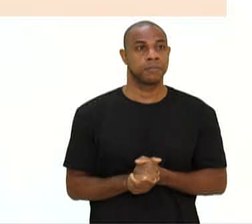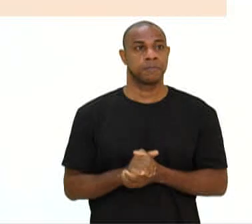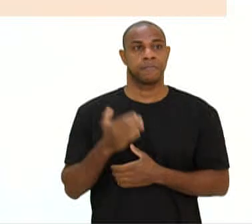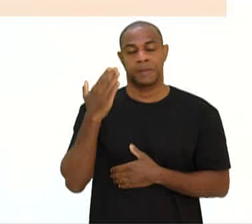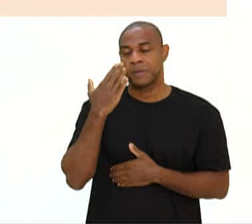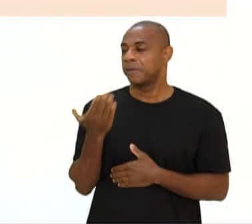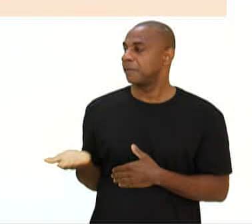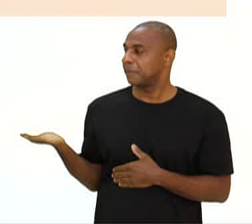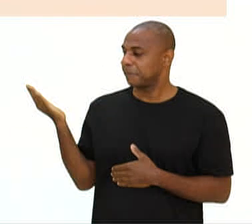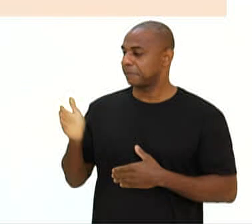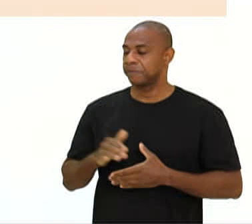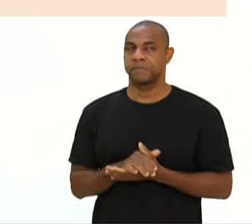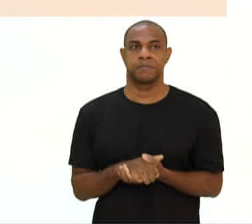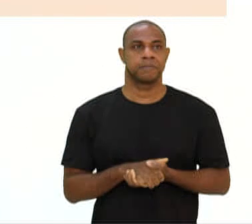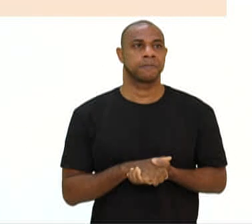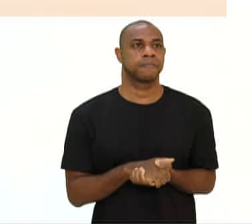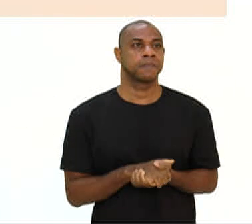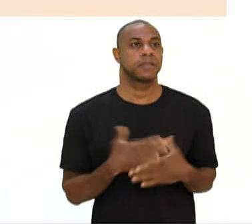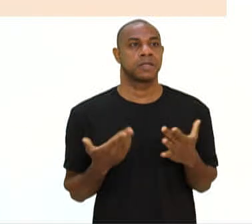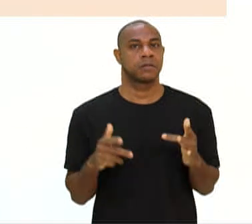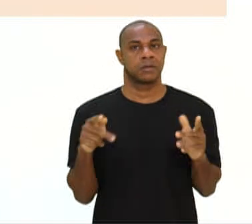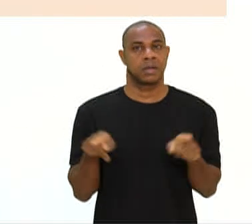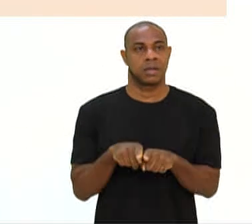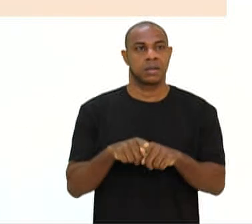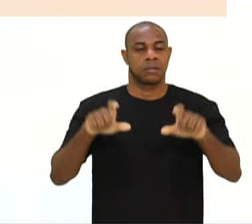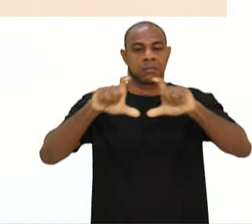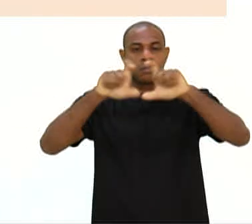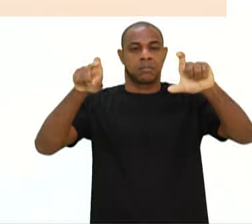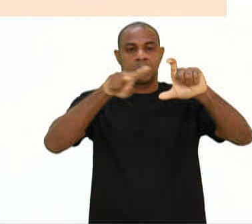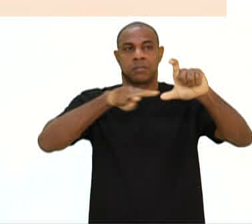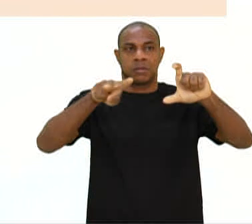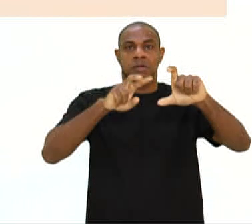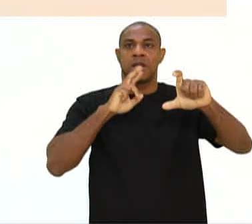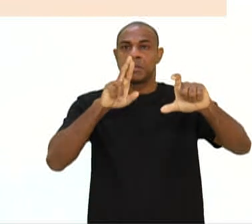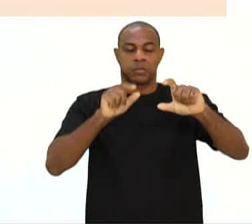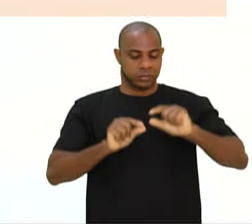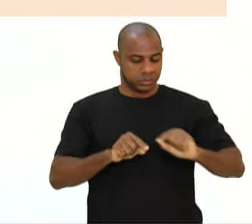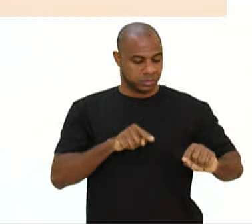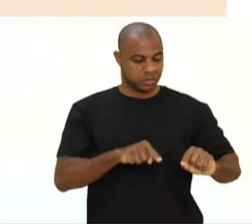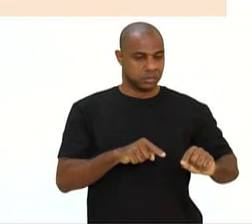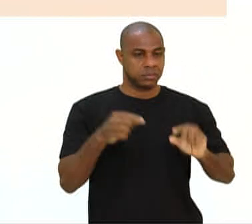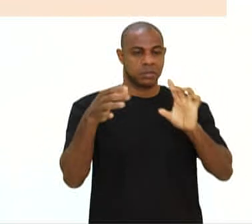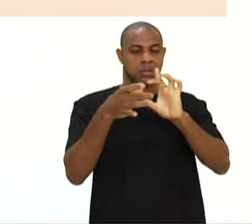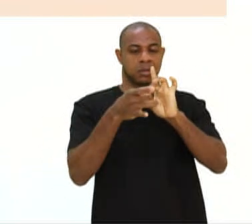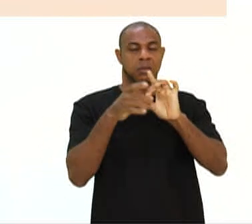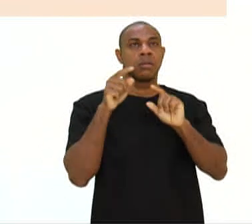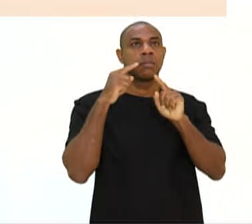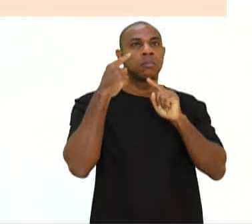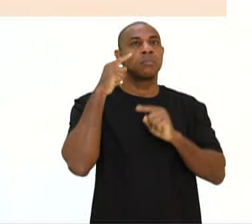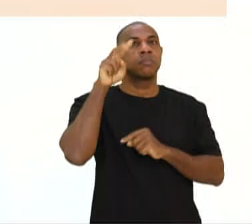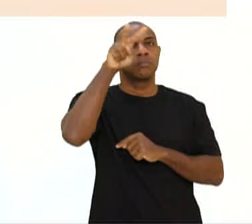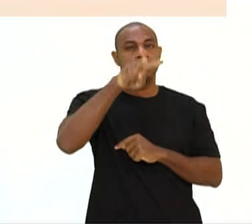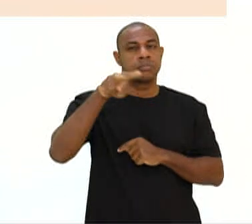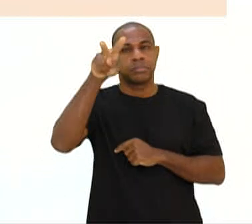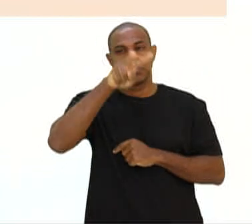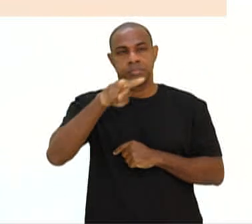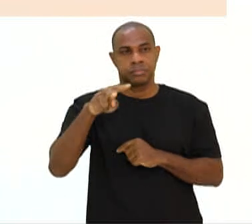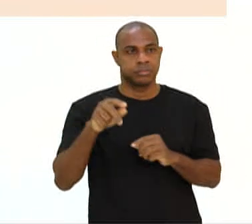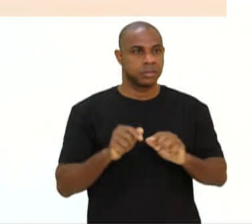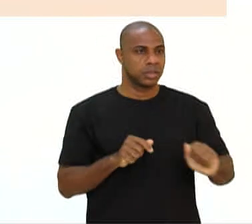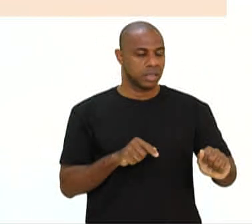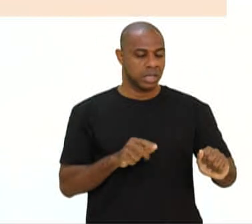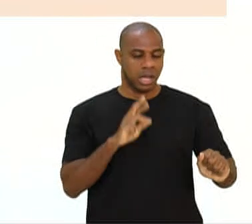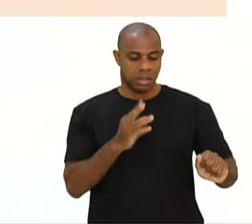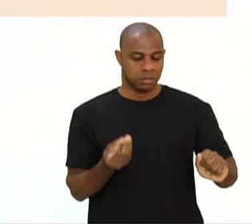chart, answer the question. Então, de acordo com o nosso fragmento, vamos responder a pergunta. The dinner is traditionally consists of foods